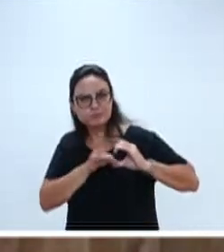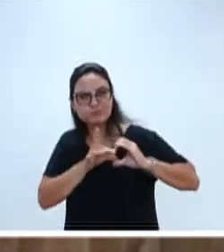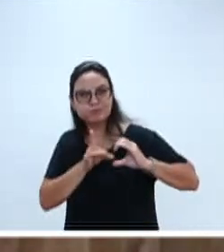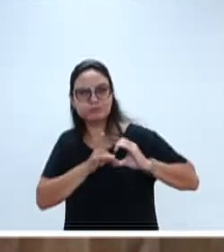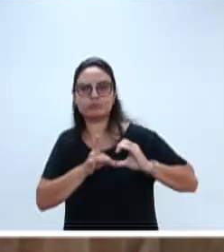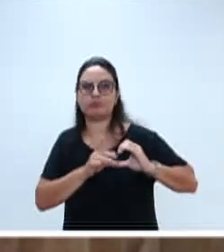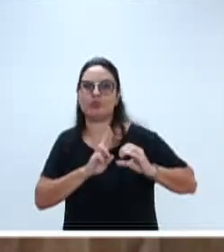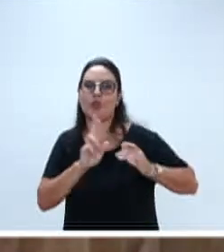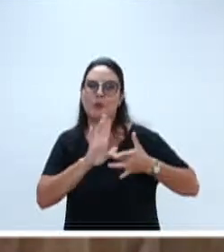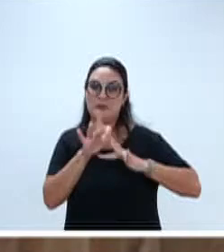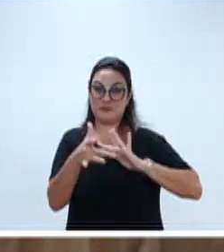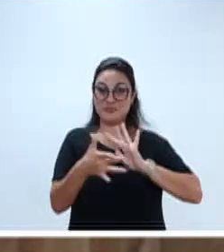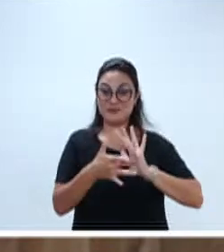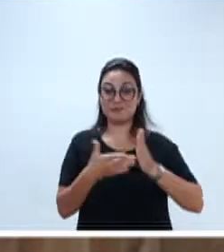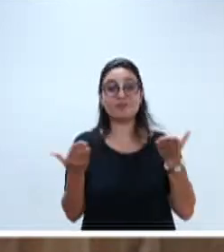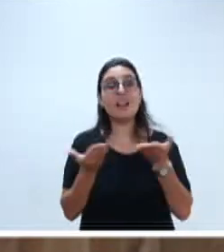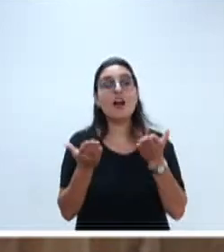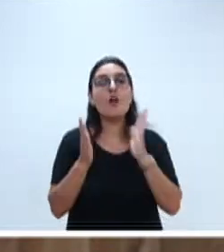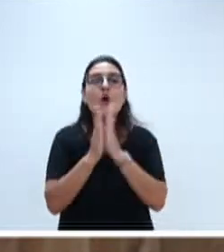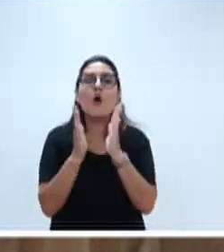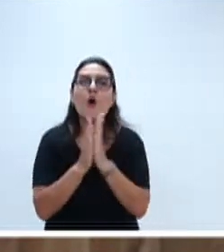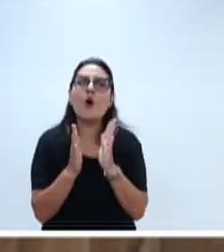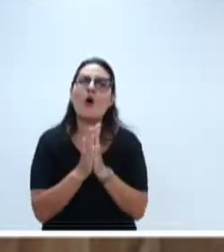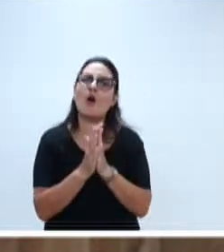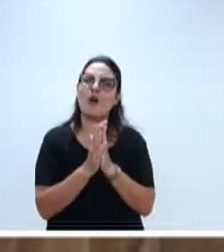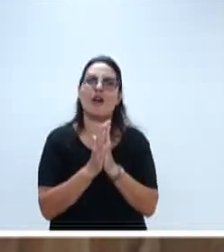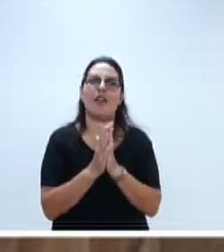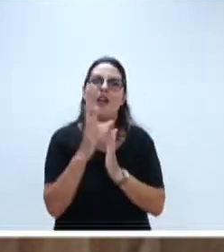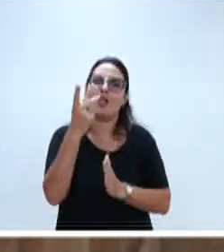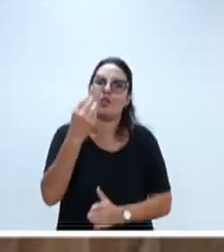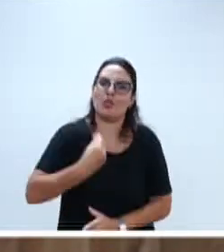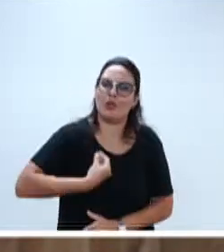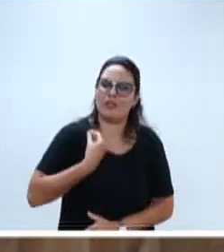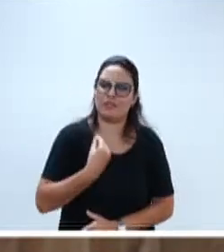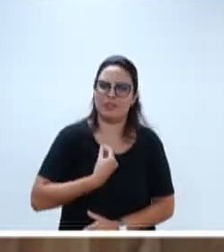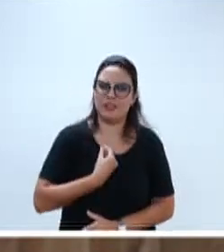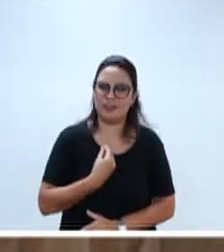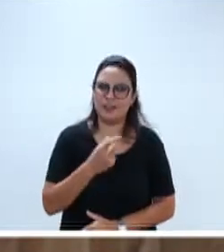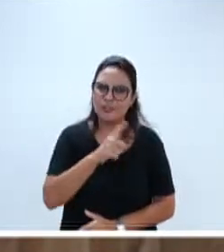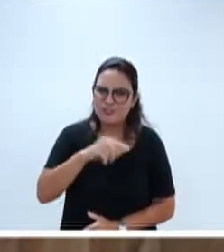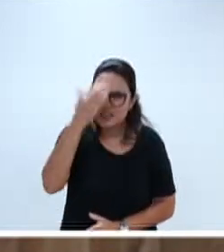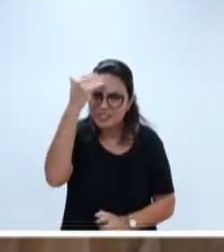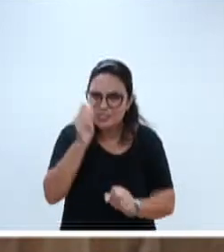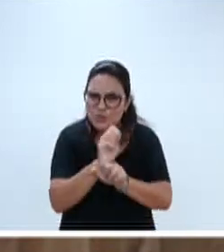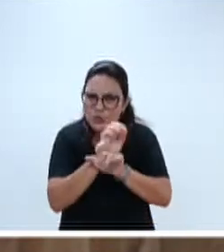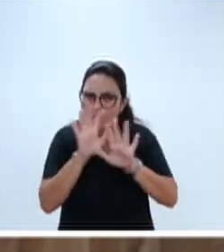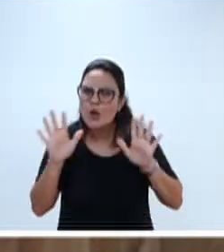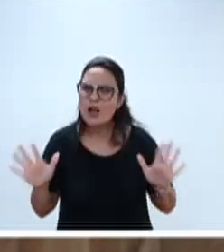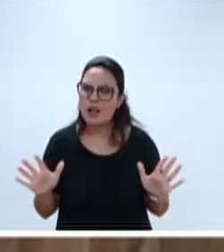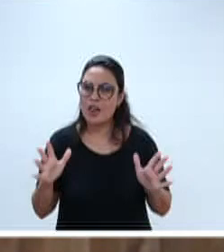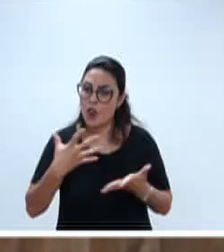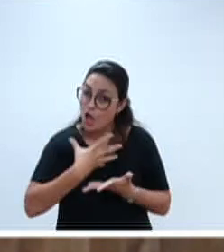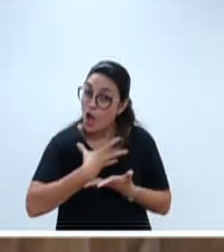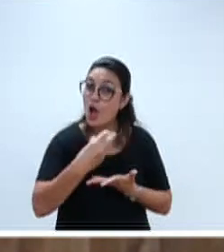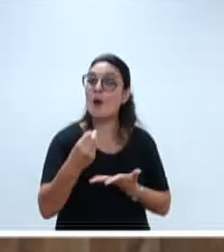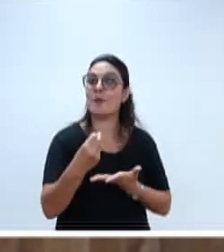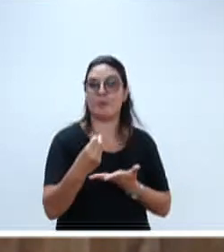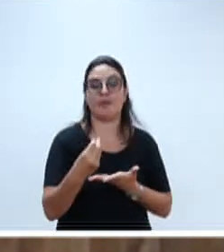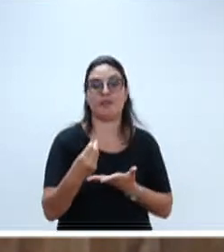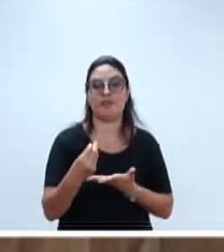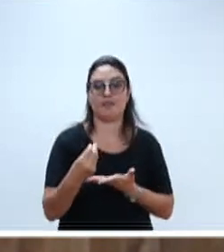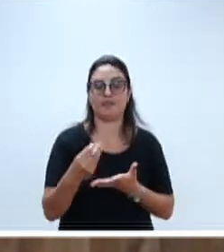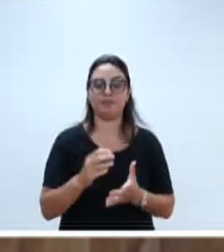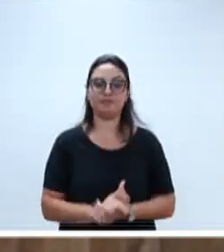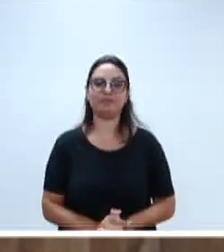Eu queria orar com você. Você que quer dizer: Deus, eu recebo esta palavra. Repete uma oração comigo, por favor. Diga